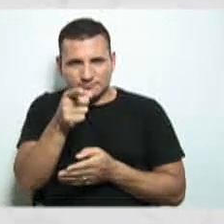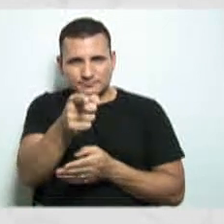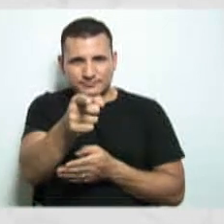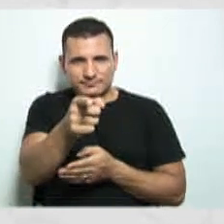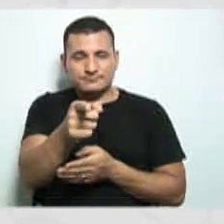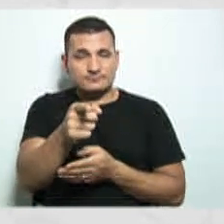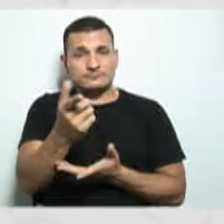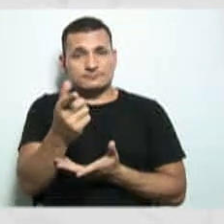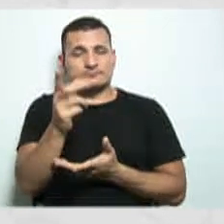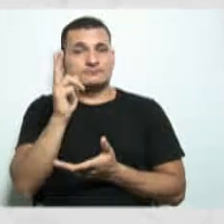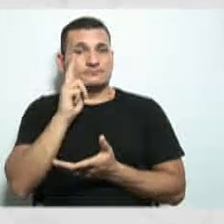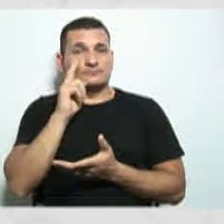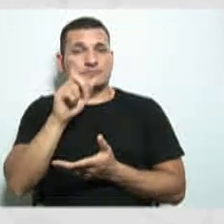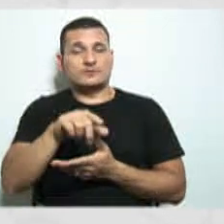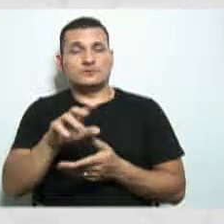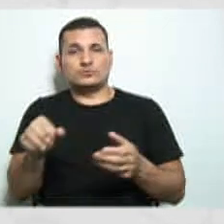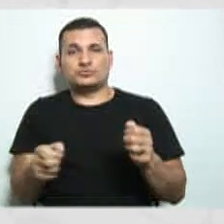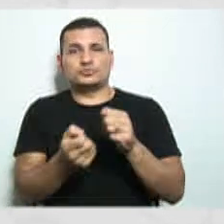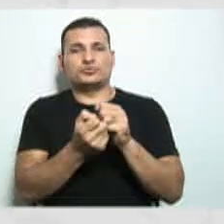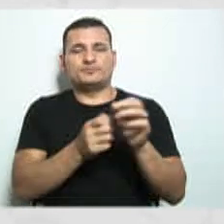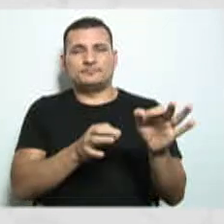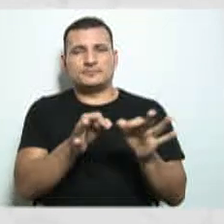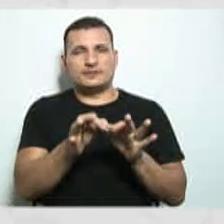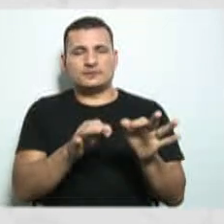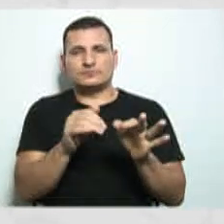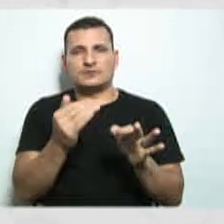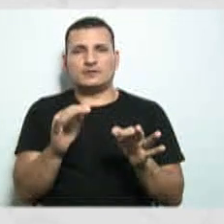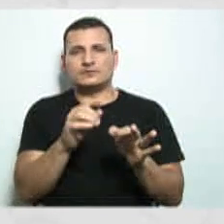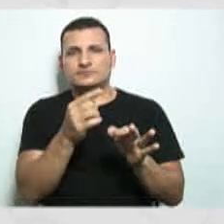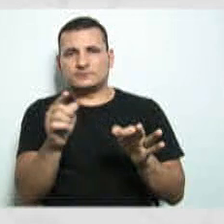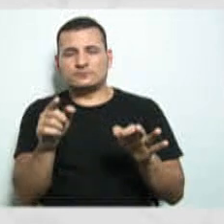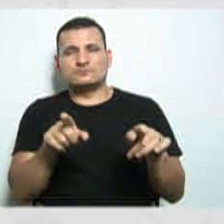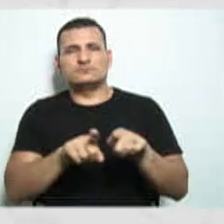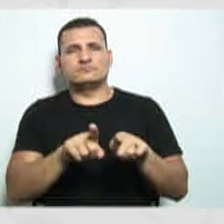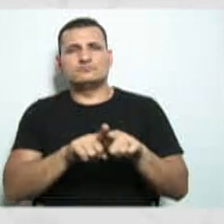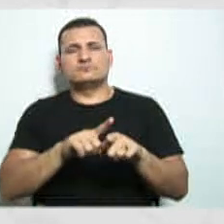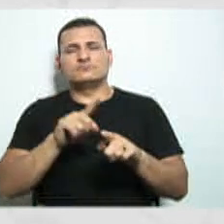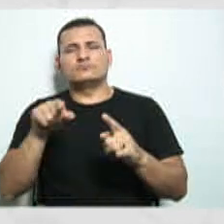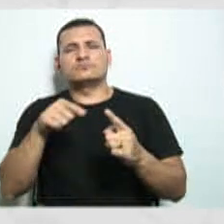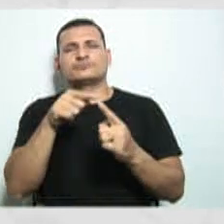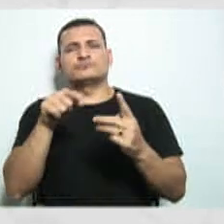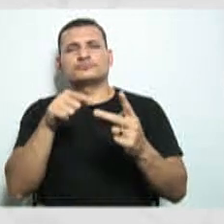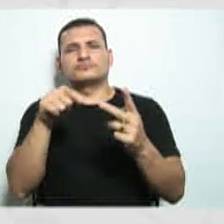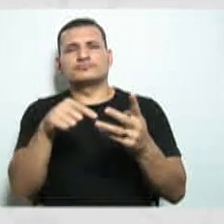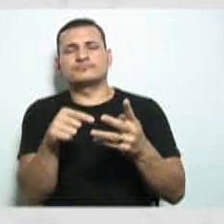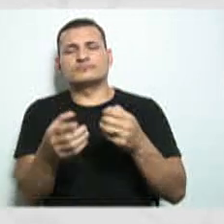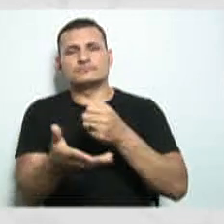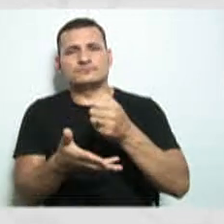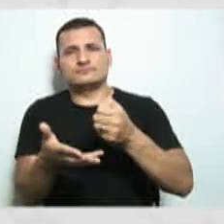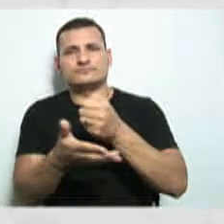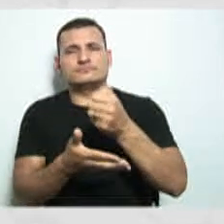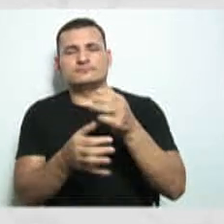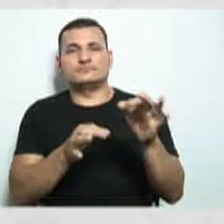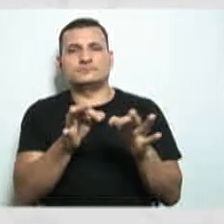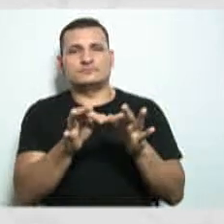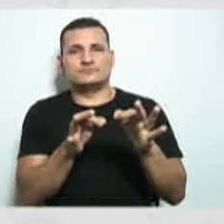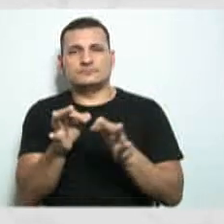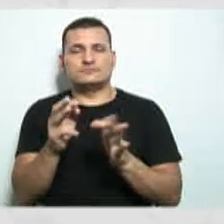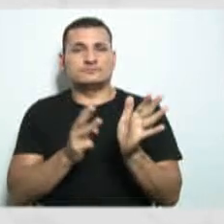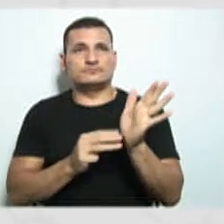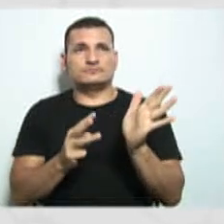né? Bem como o plano de ação e também apontar os fundamentos do planejamento e as